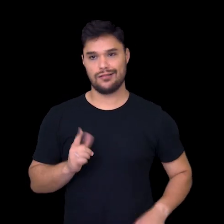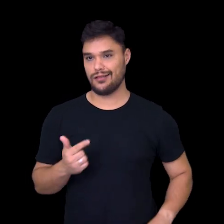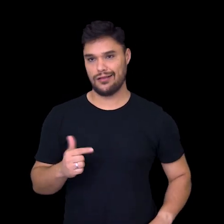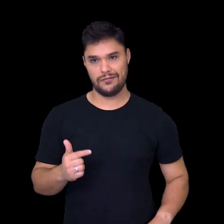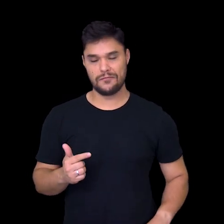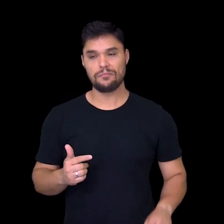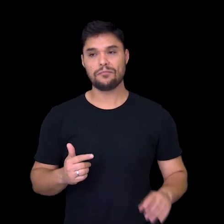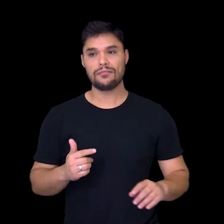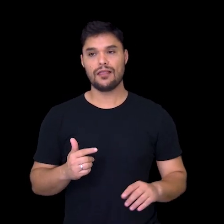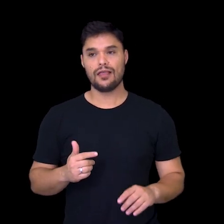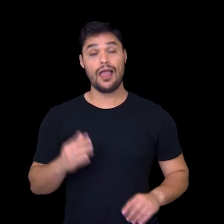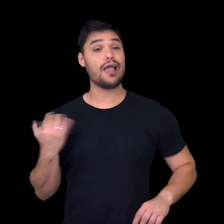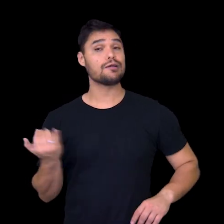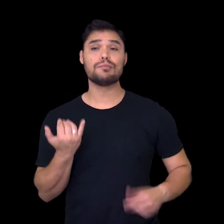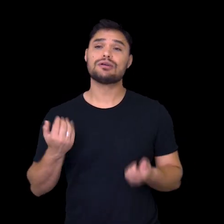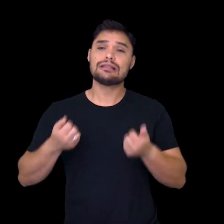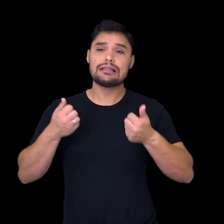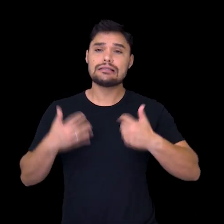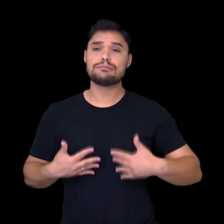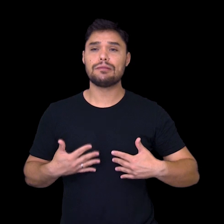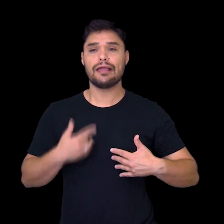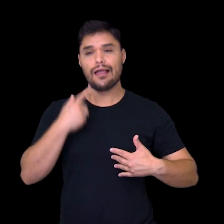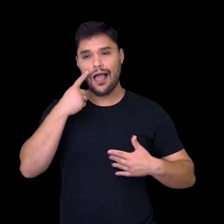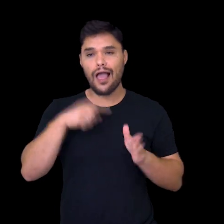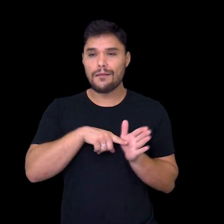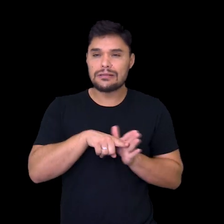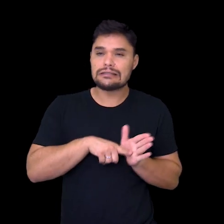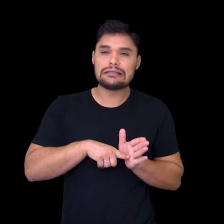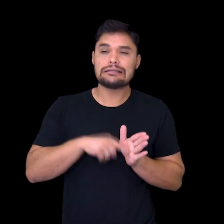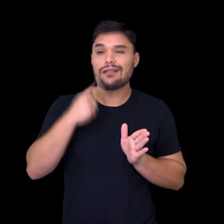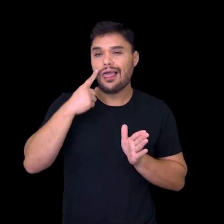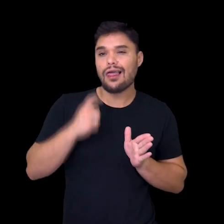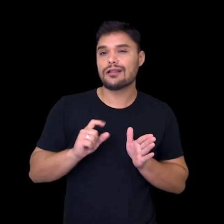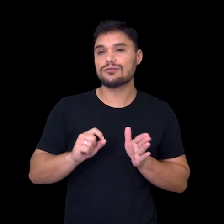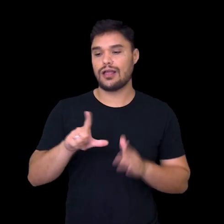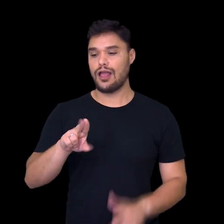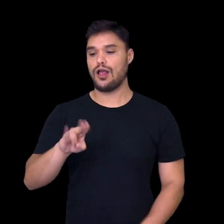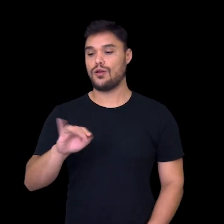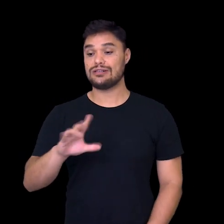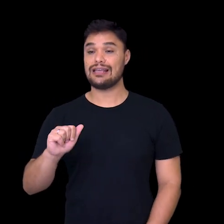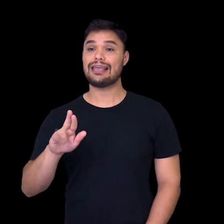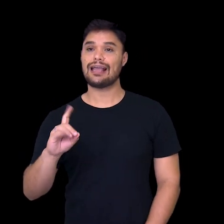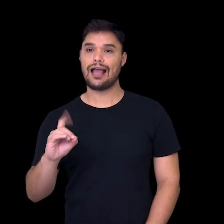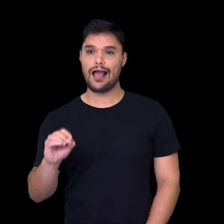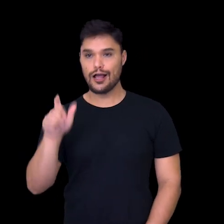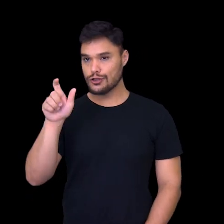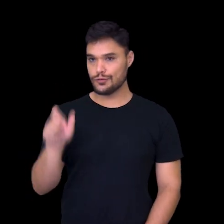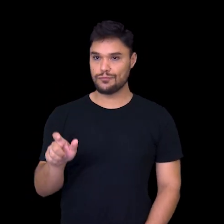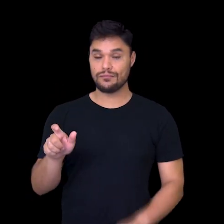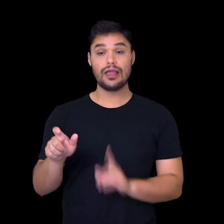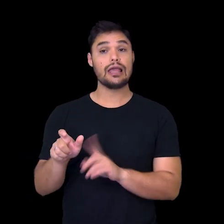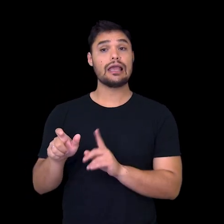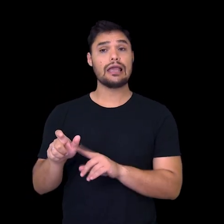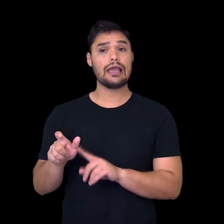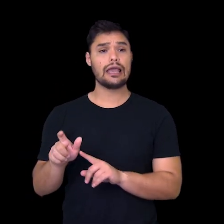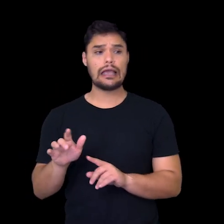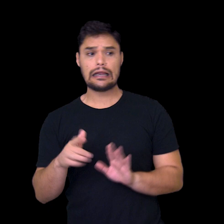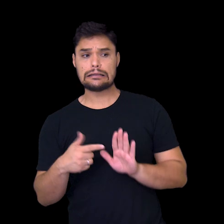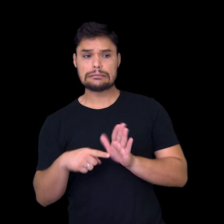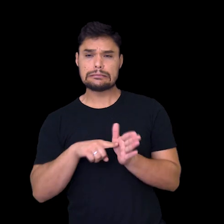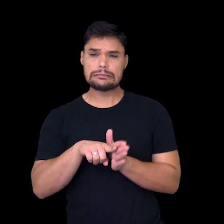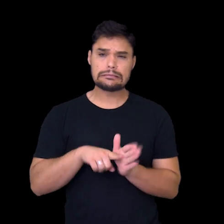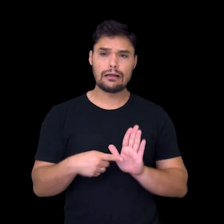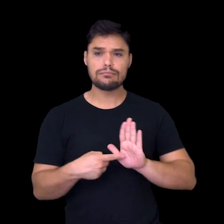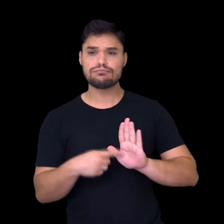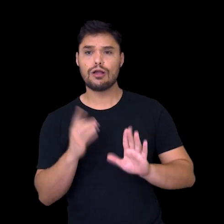Aí eu acho importante também pensar isso, quem faz uma pesquisa muito interessante nesse sentido é o Luiz Ricardo Magalhães, e ele